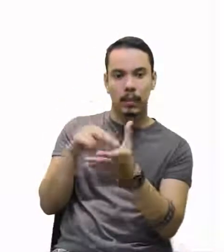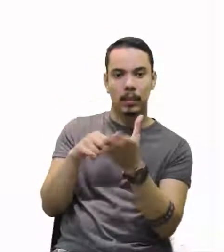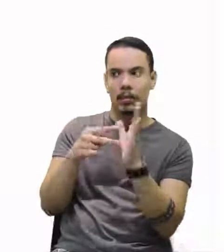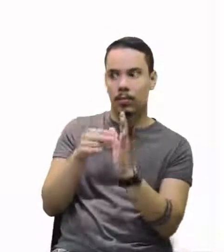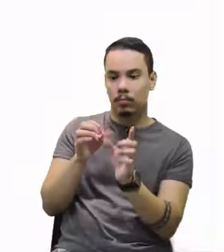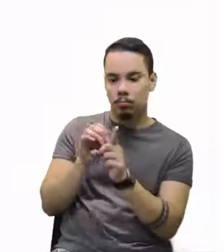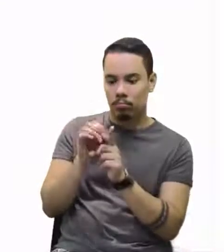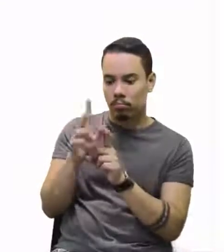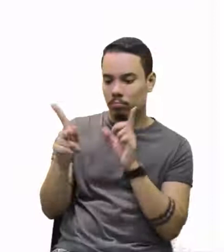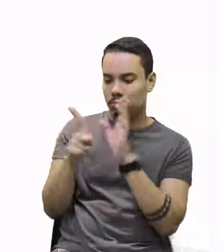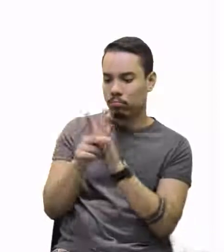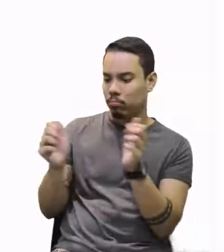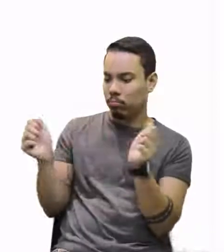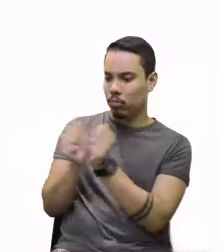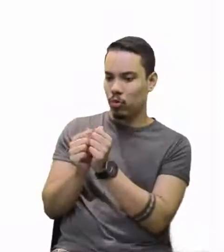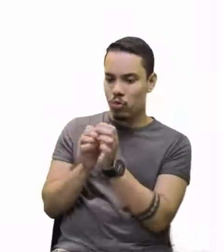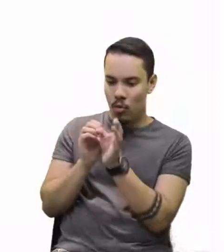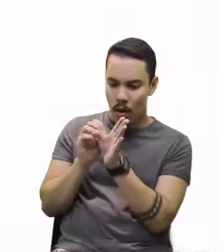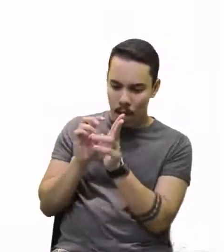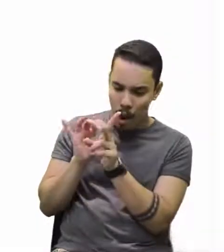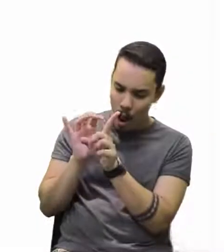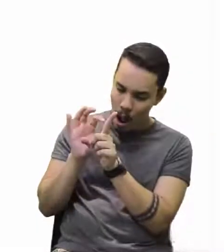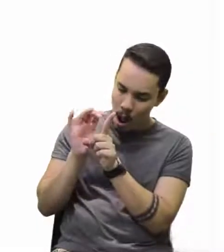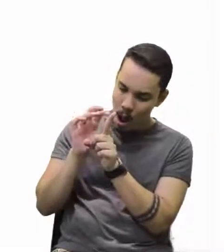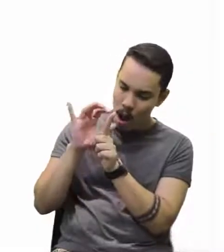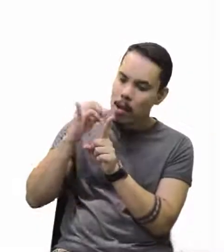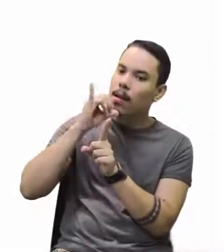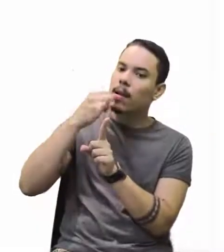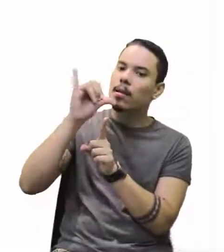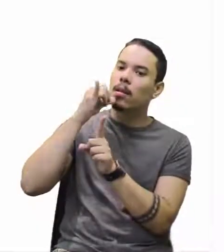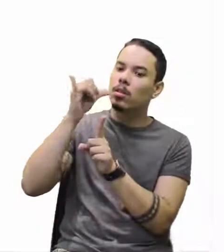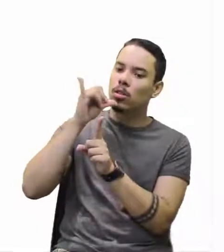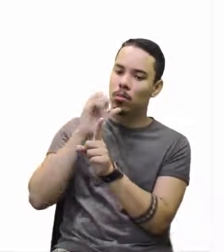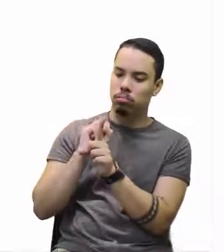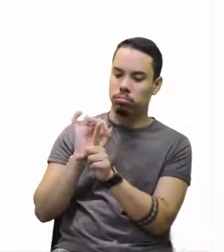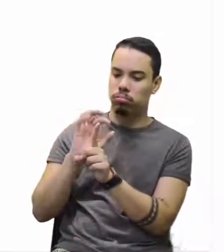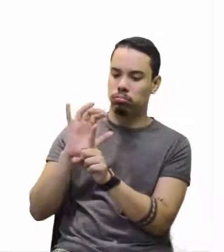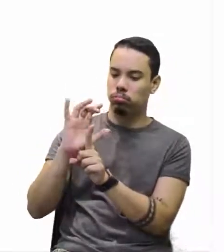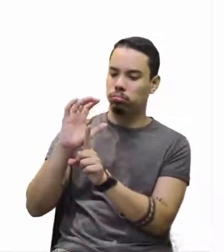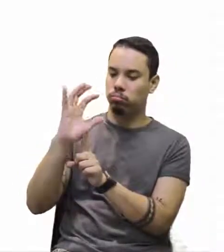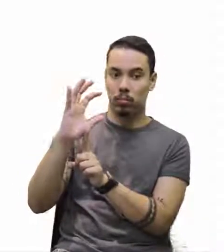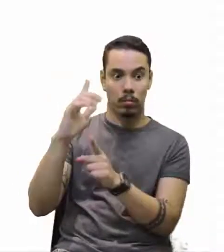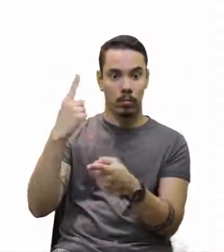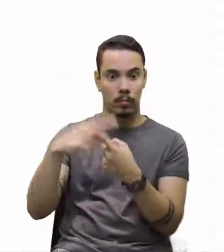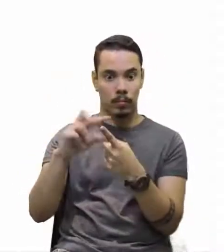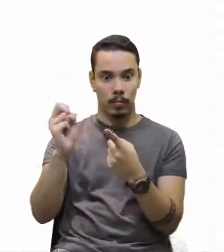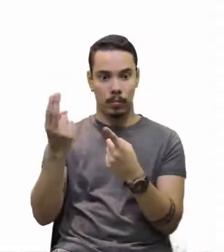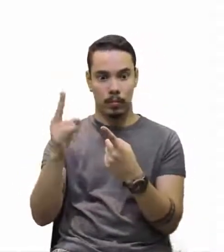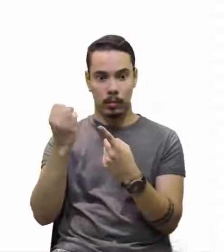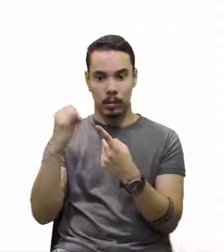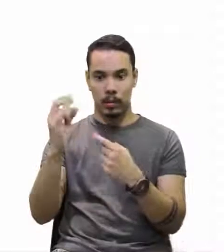autoinduzida. A poça eletromotriz induzida é um circuito fechado.